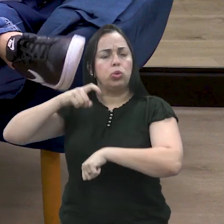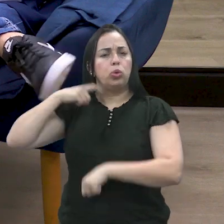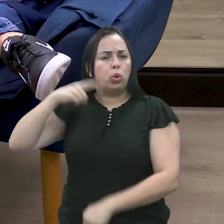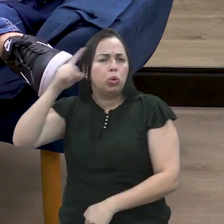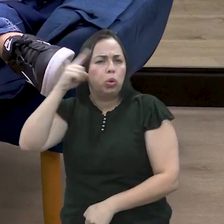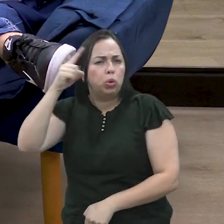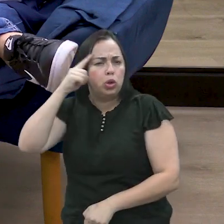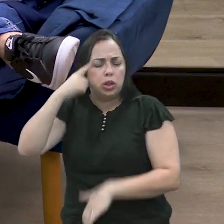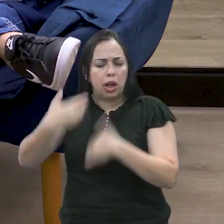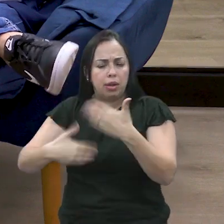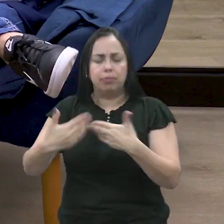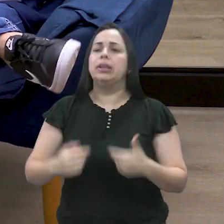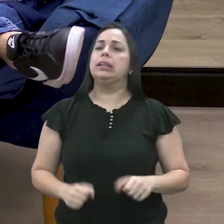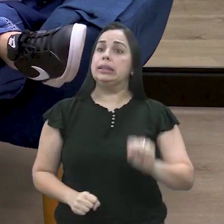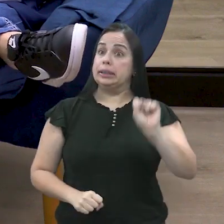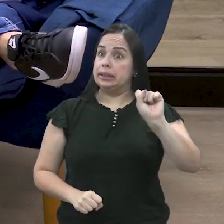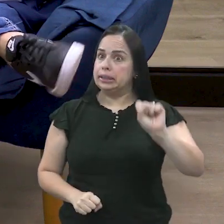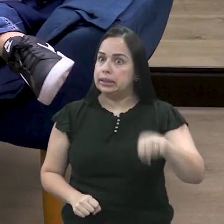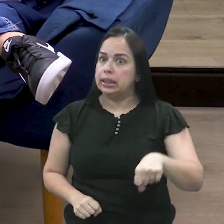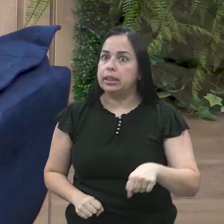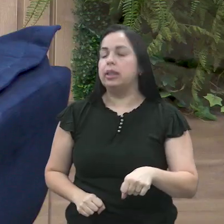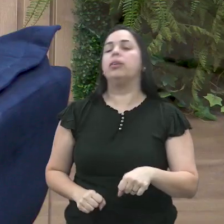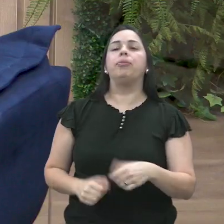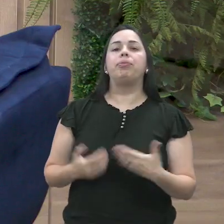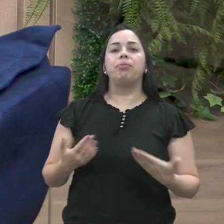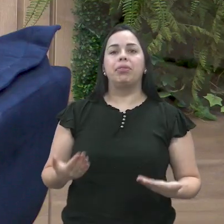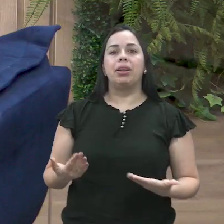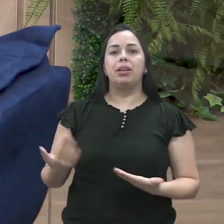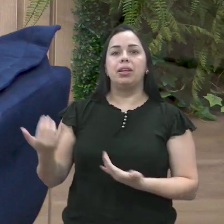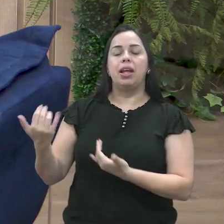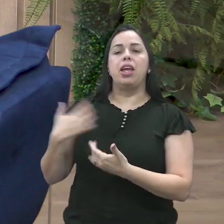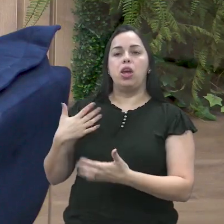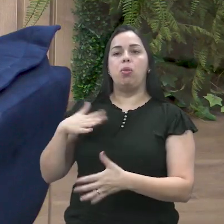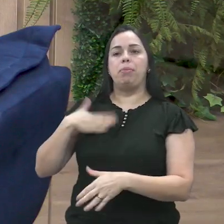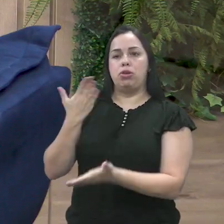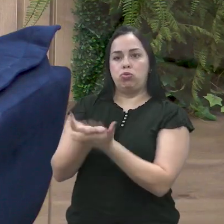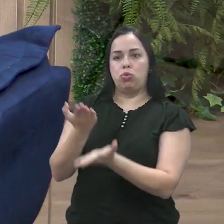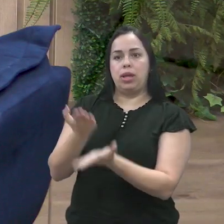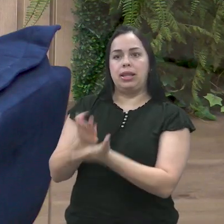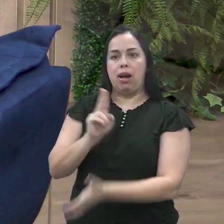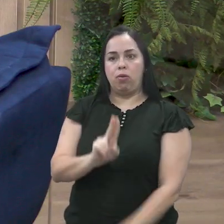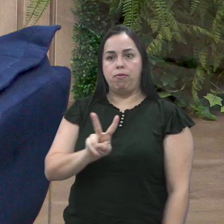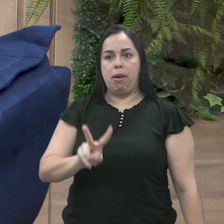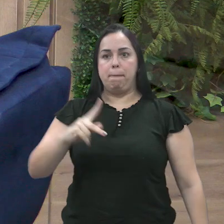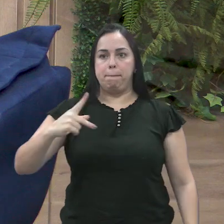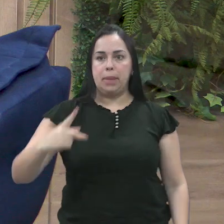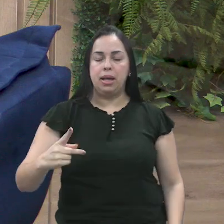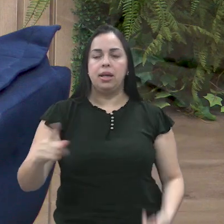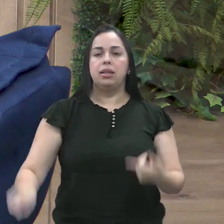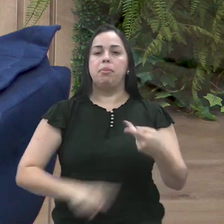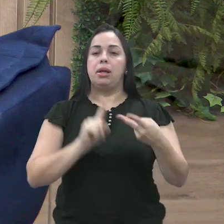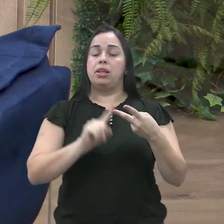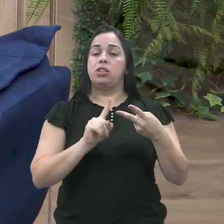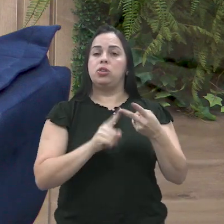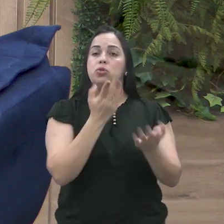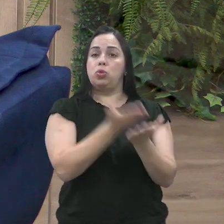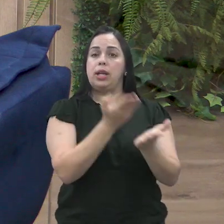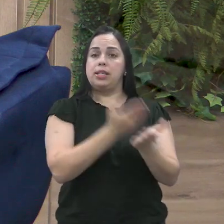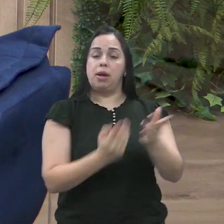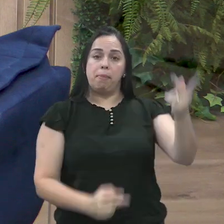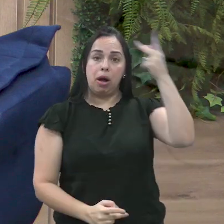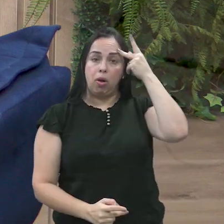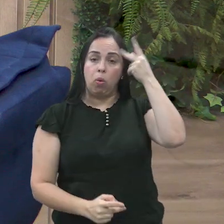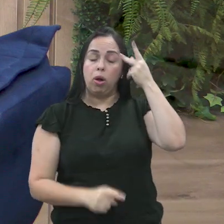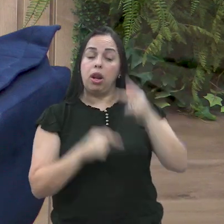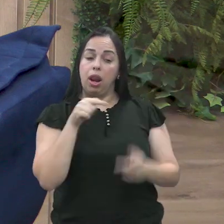só possível, como necessário, né? Fui formado aqui na Universidade do Vale do Paraíba, tive a oportunidade de estudar em São Paulo,